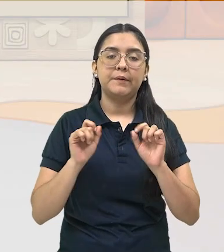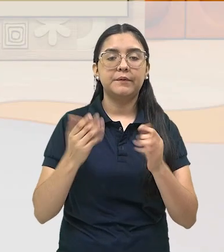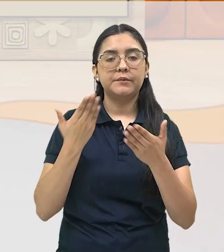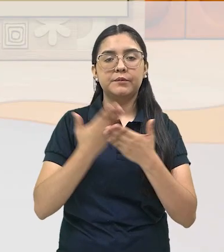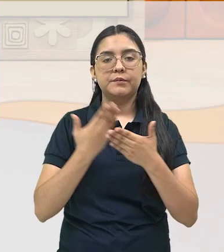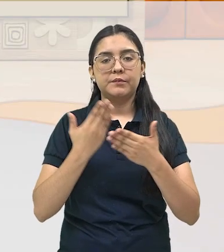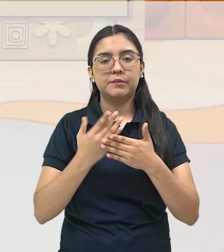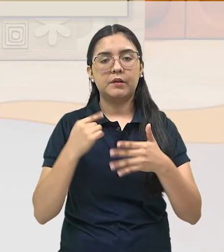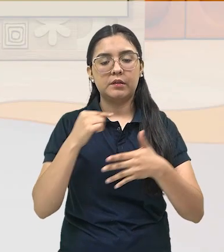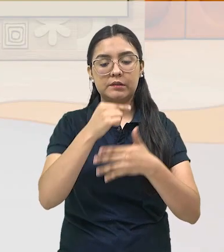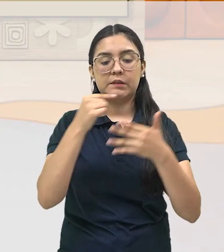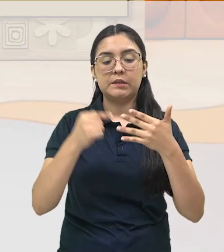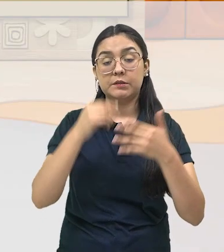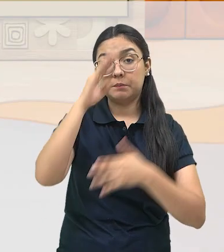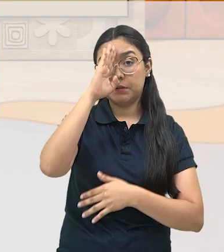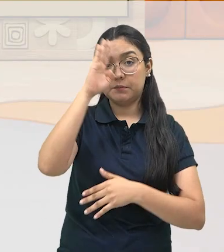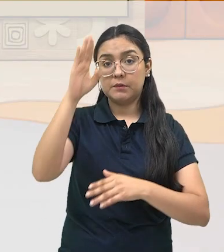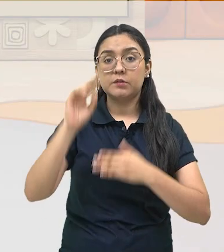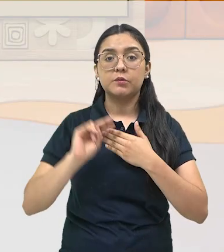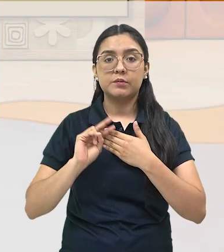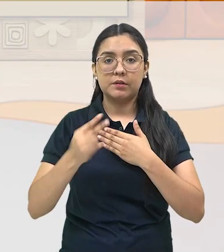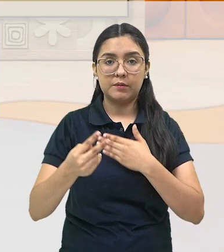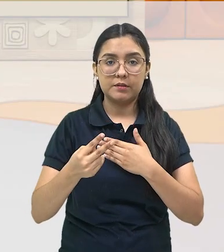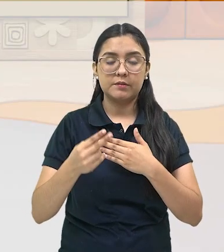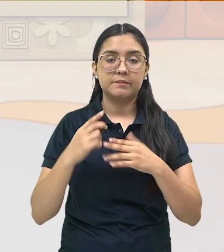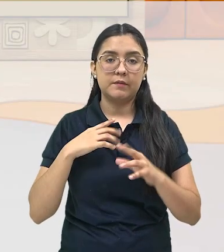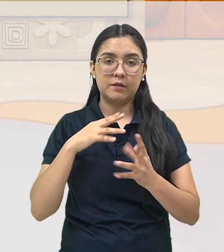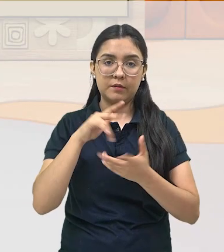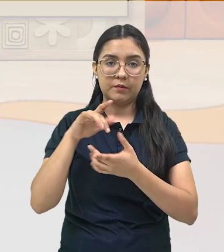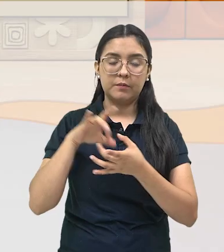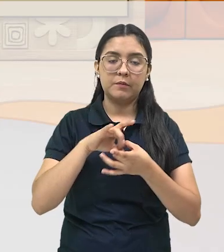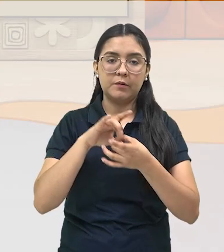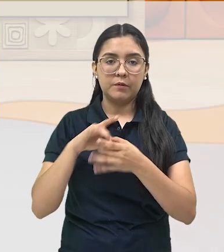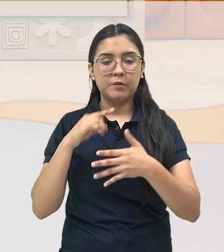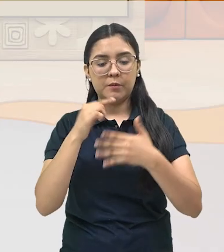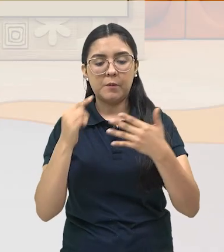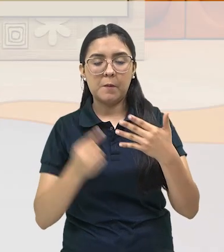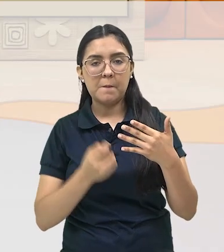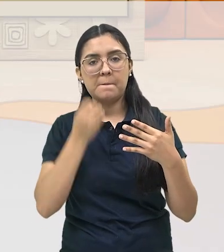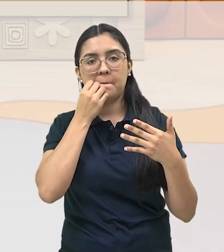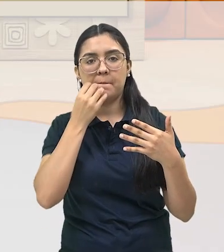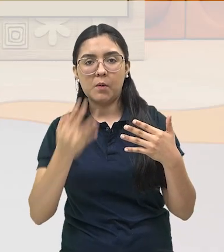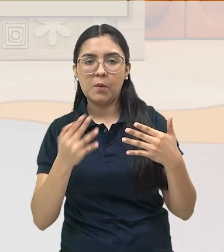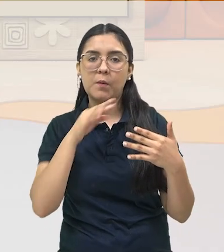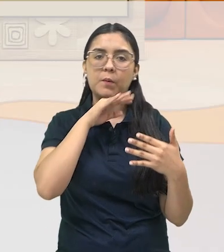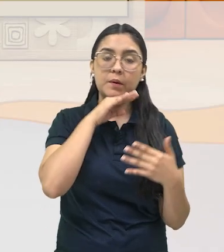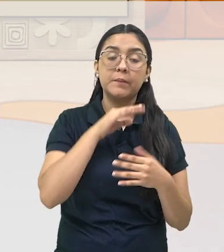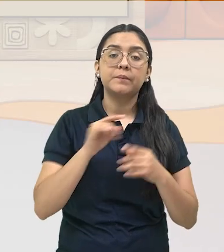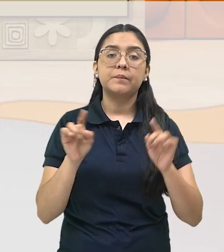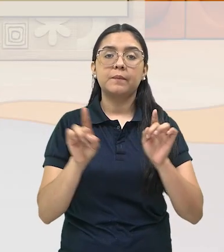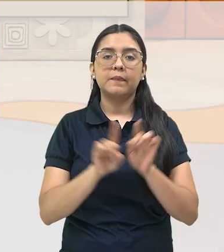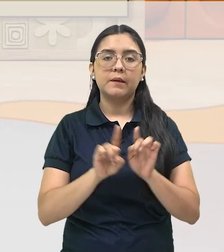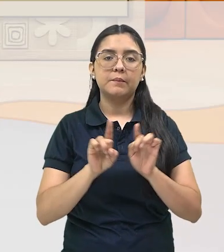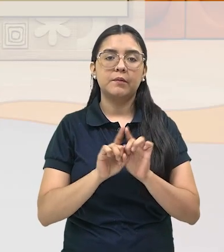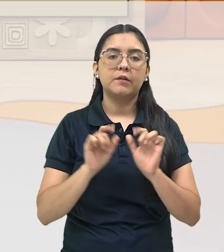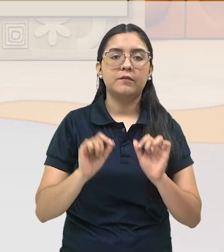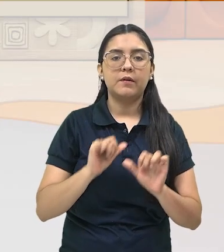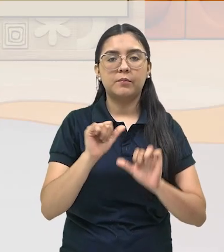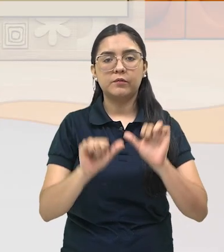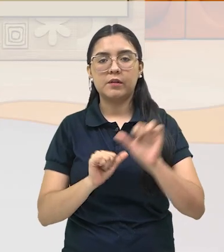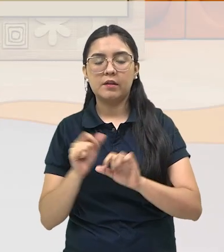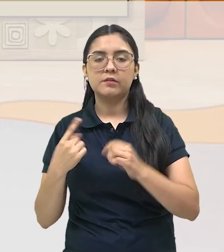das principais consequências dessa globalização, vendo os pontos positivos, os pontos negativos, o que vai mudar nas